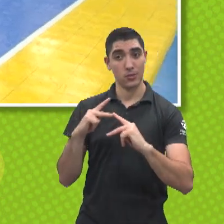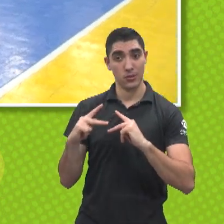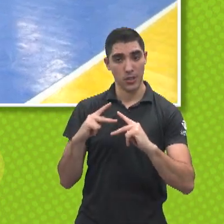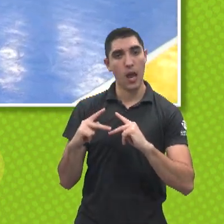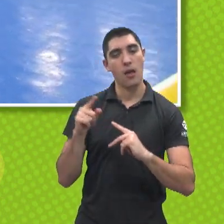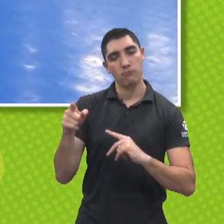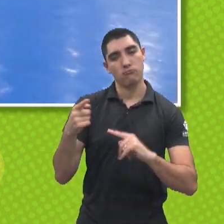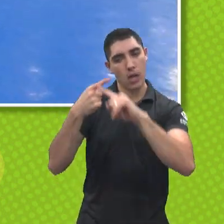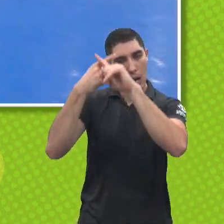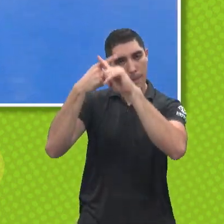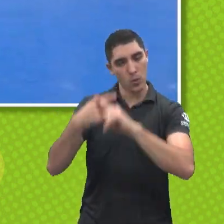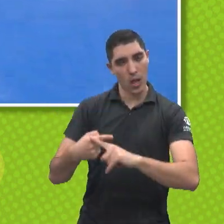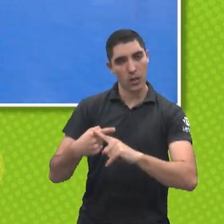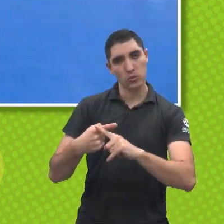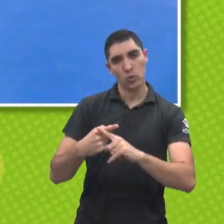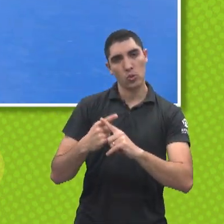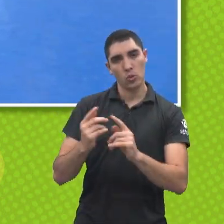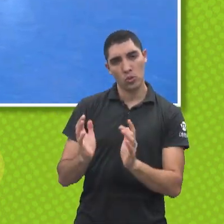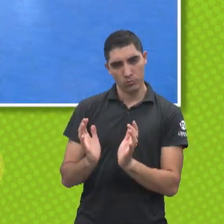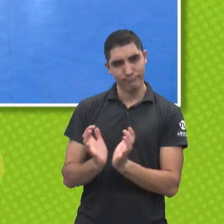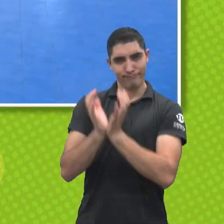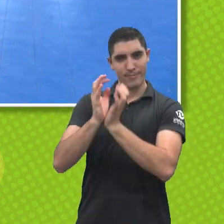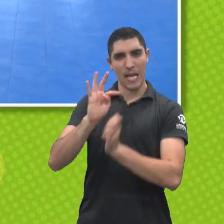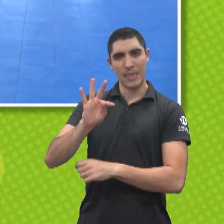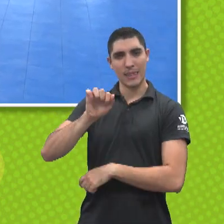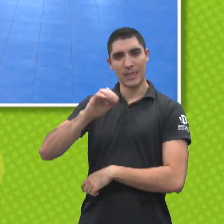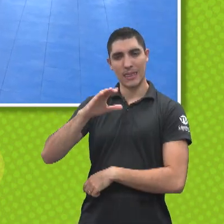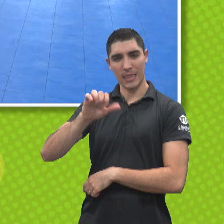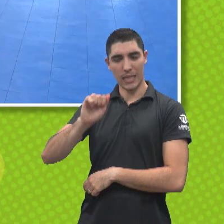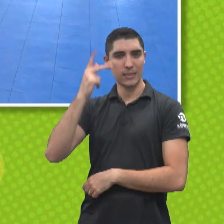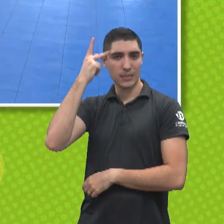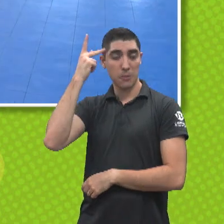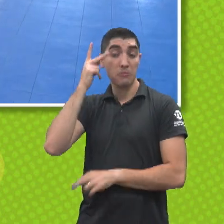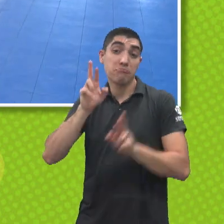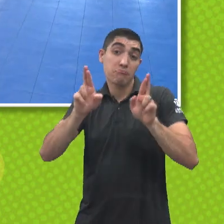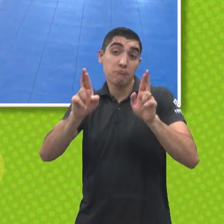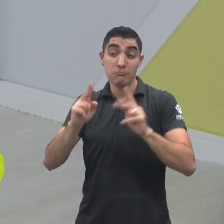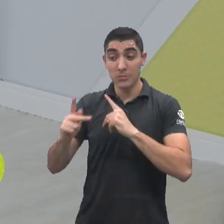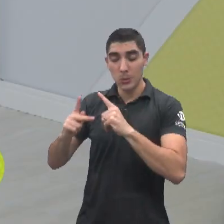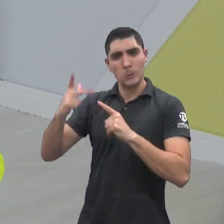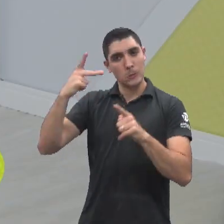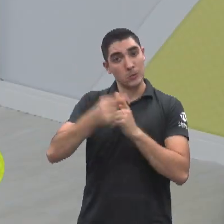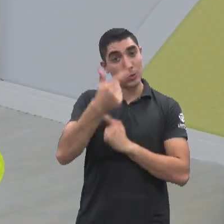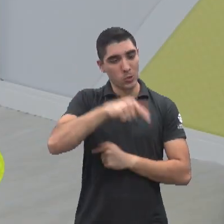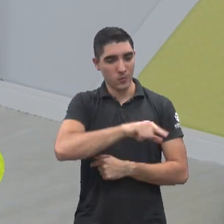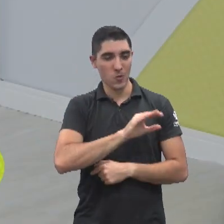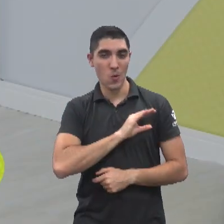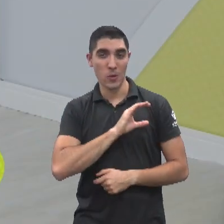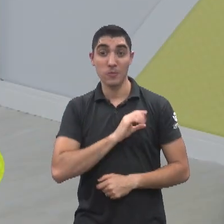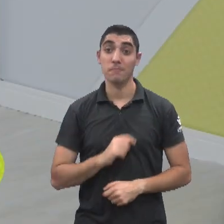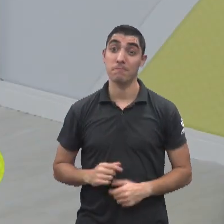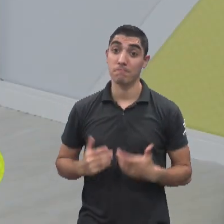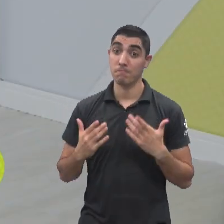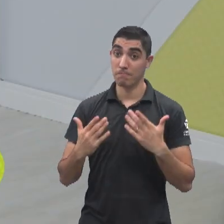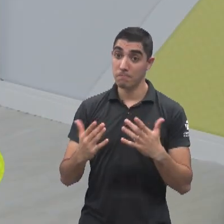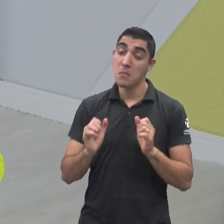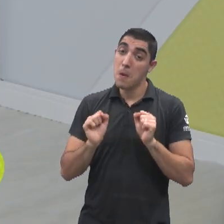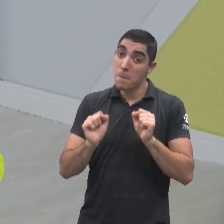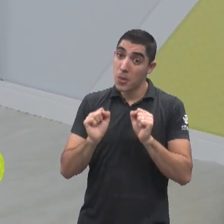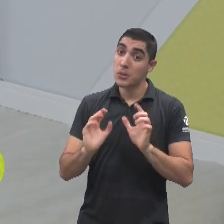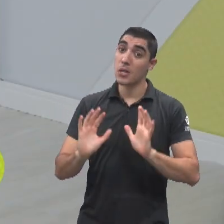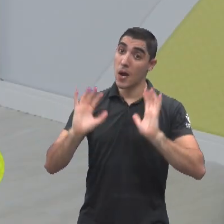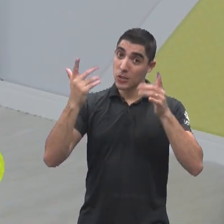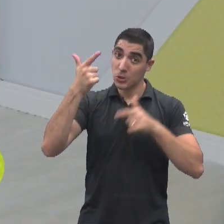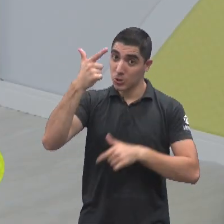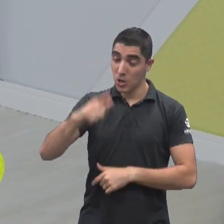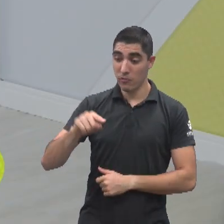campeonato. E esperamos aí uma final, né? Mais uma, quem sabe contra o Corinthians novamente. Tudo indica, tudo caminha para uma nova final